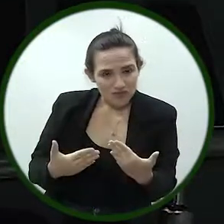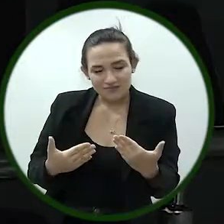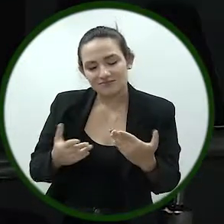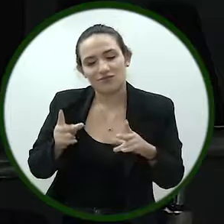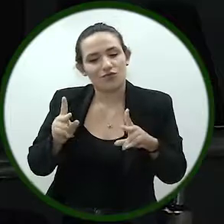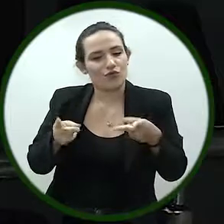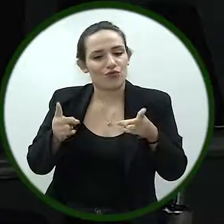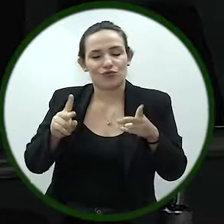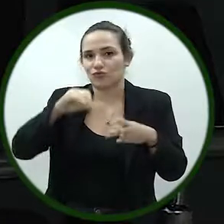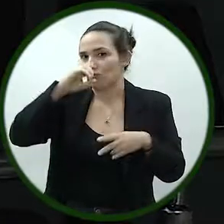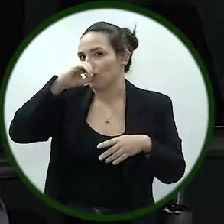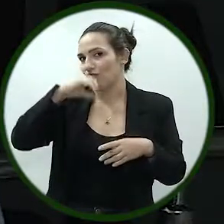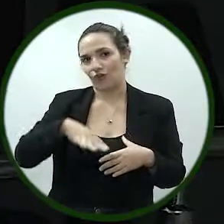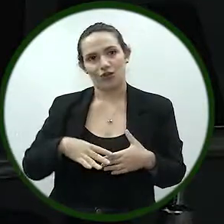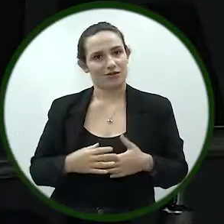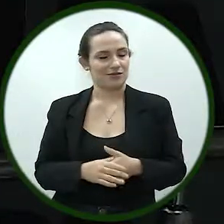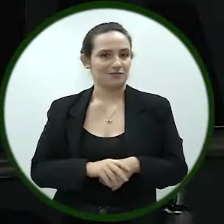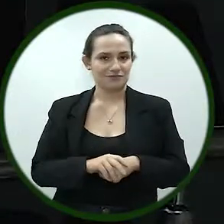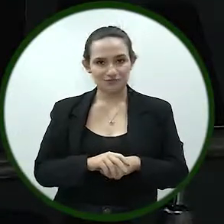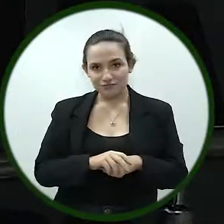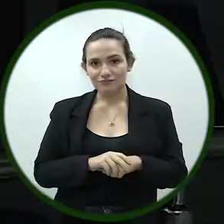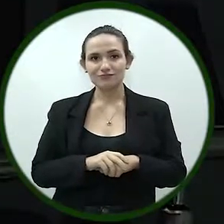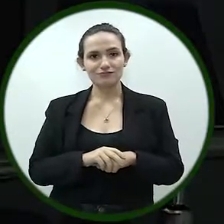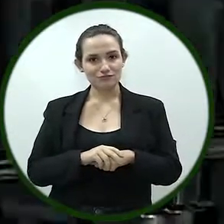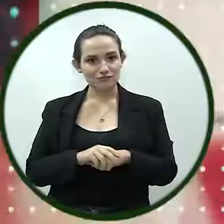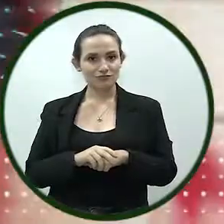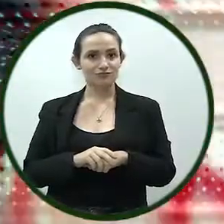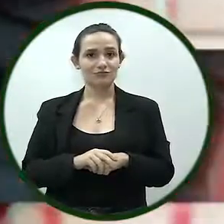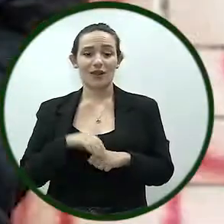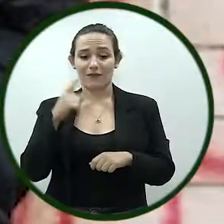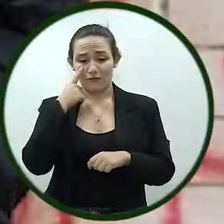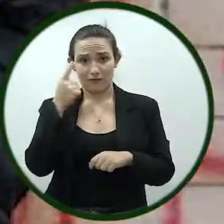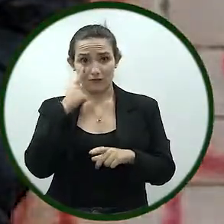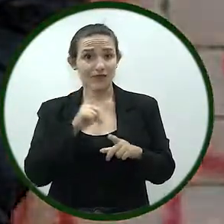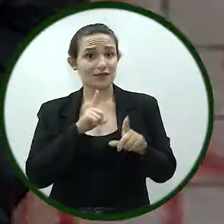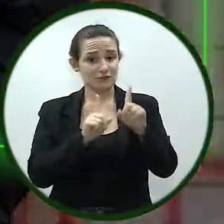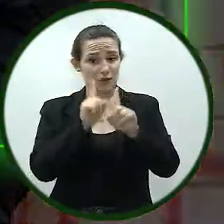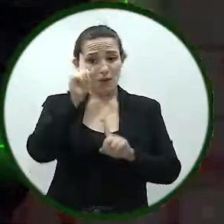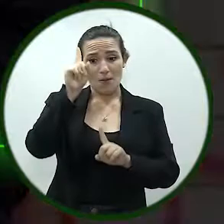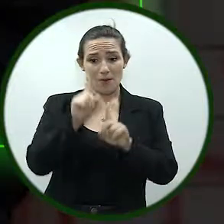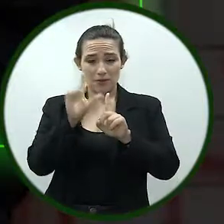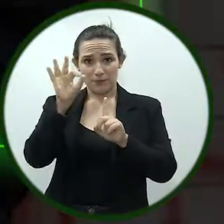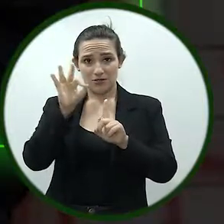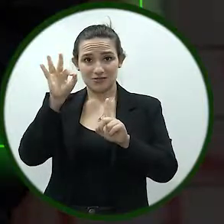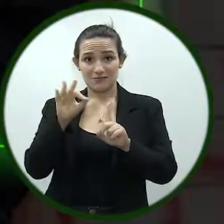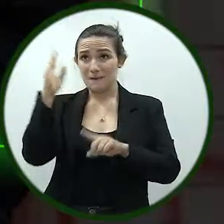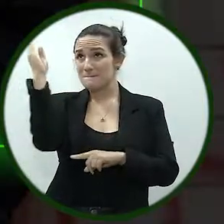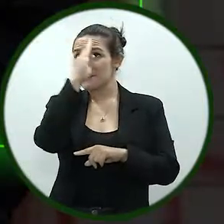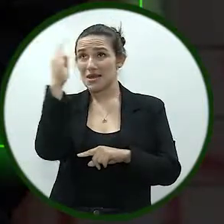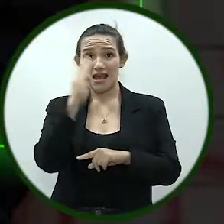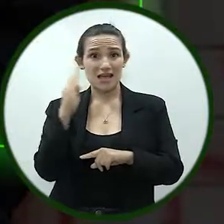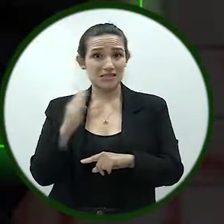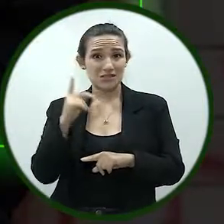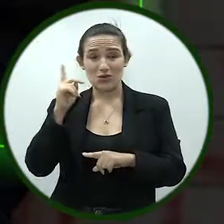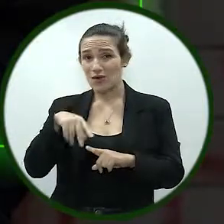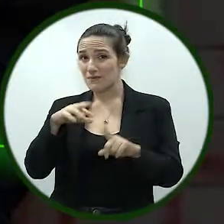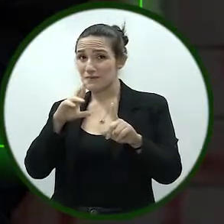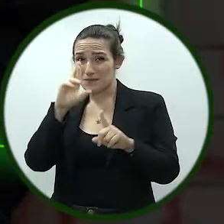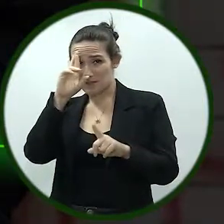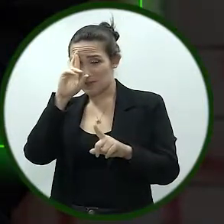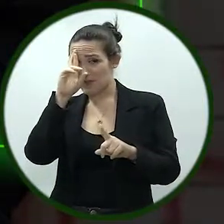realidade, estamos expostos diariamente à violência. E isso se reflete em números, com o Brasil sendo